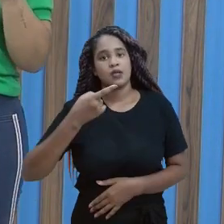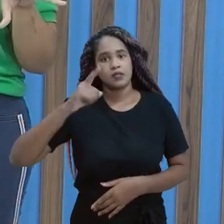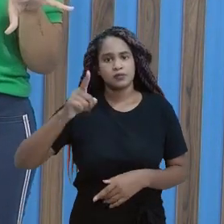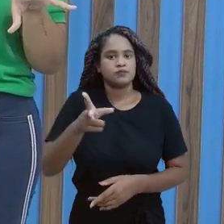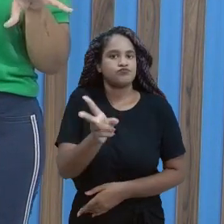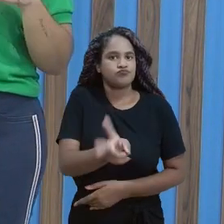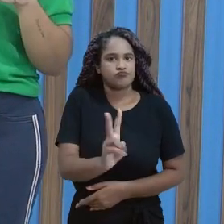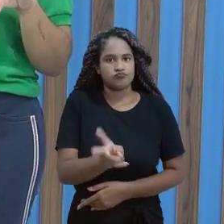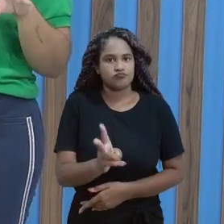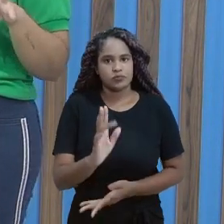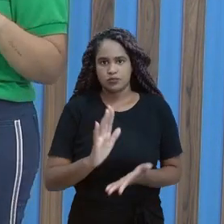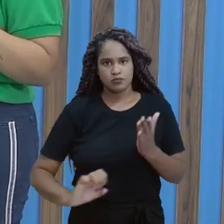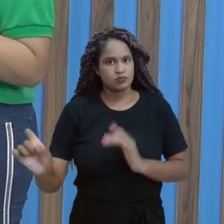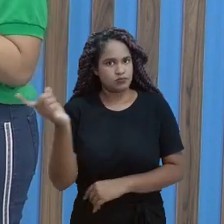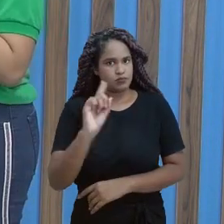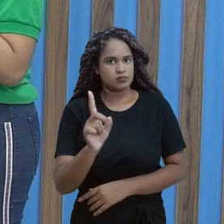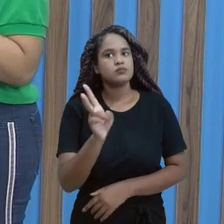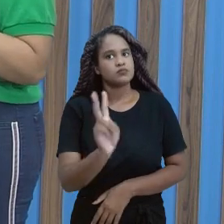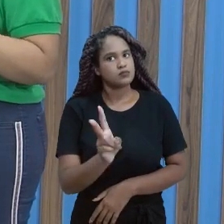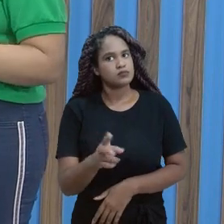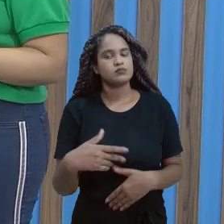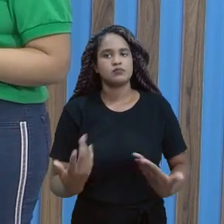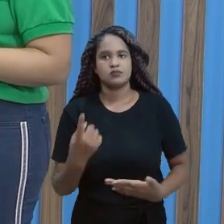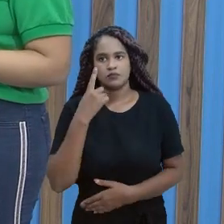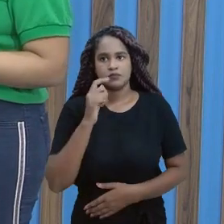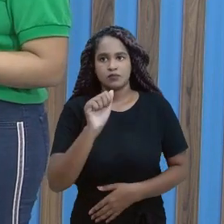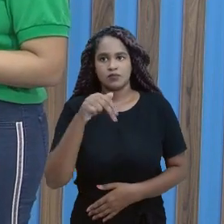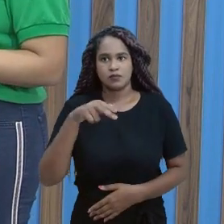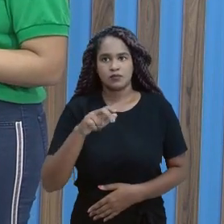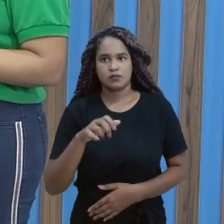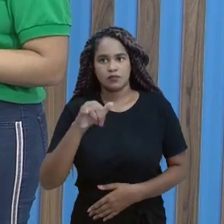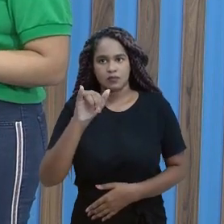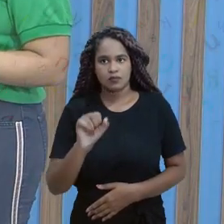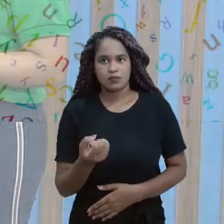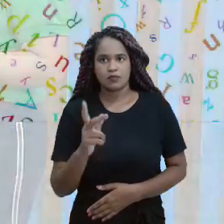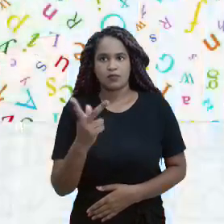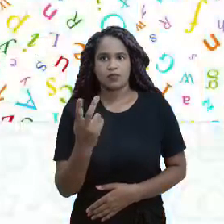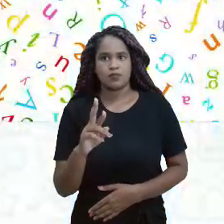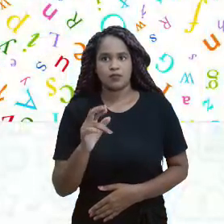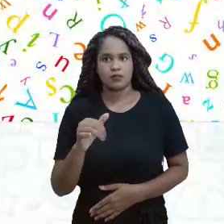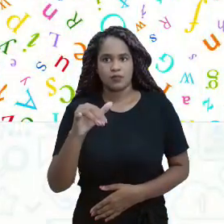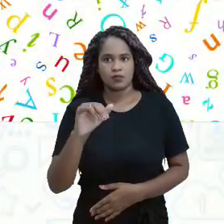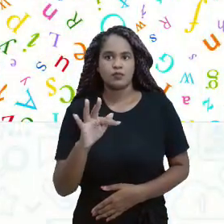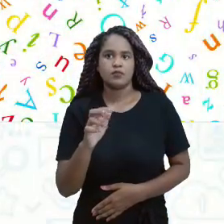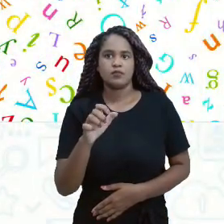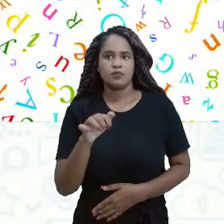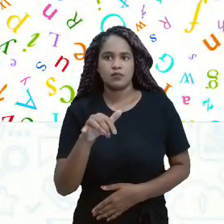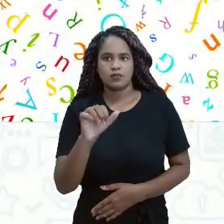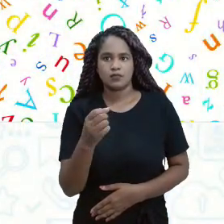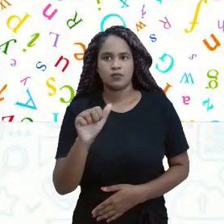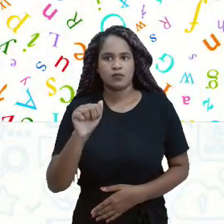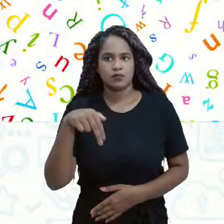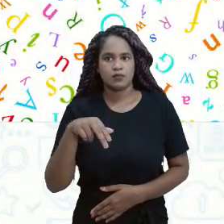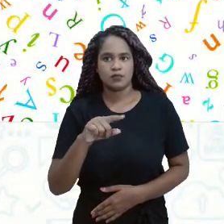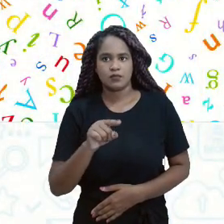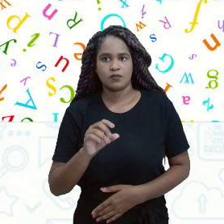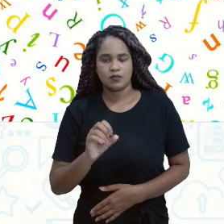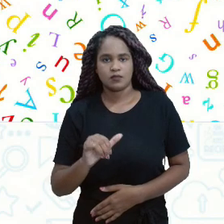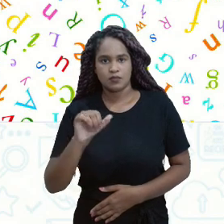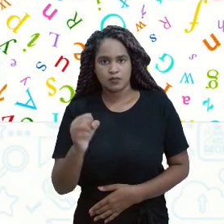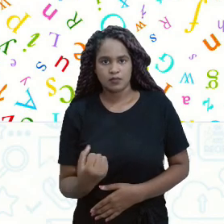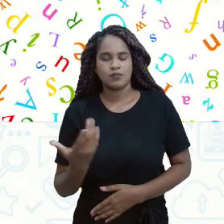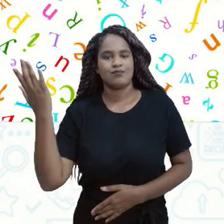ele continua, ele não desaparece. Então, a gente tem palavras como anéis, herói, fiéis,